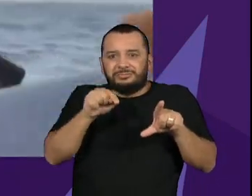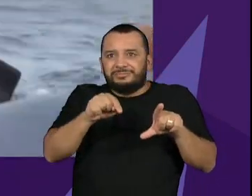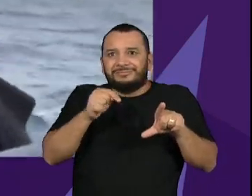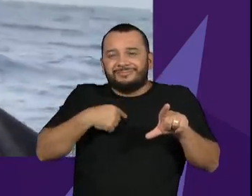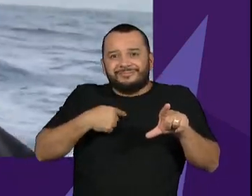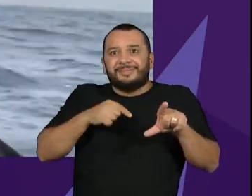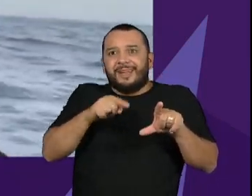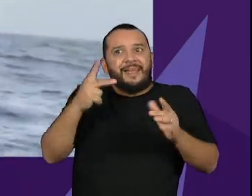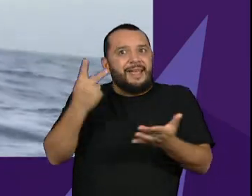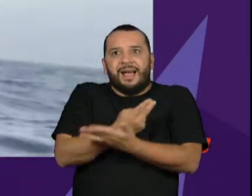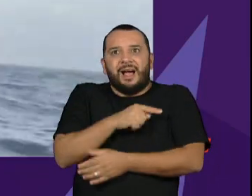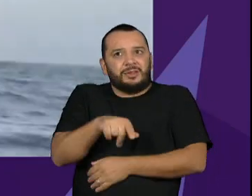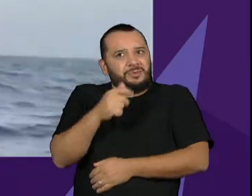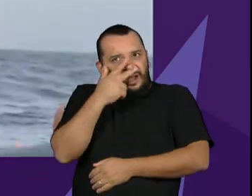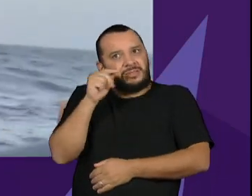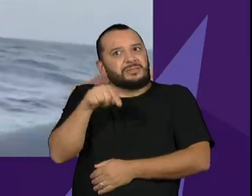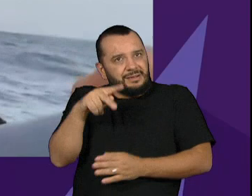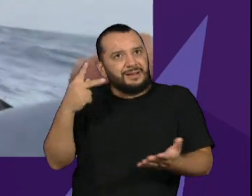meio desatualizadas,